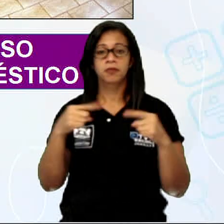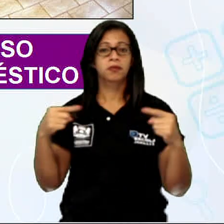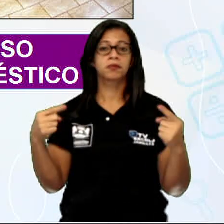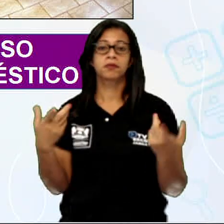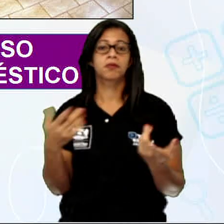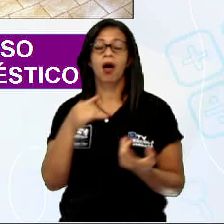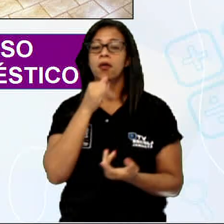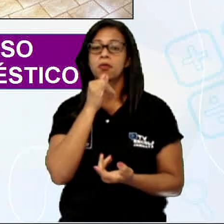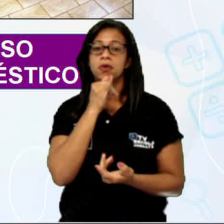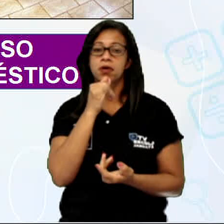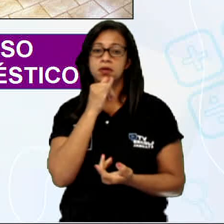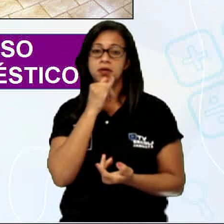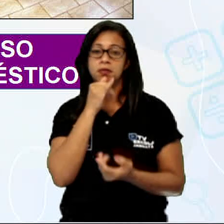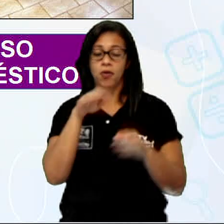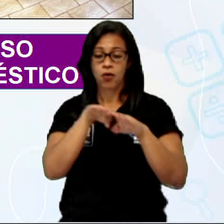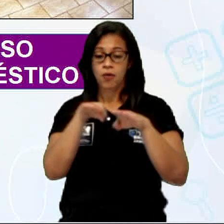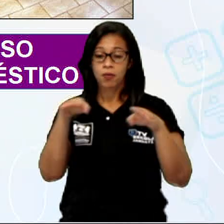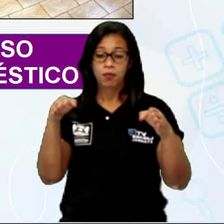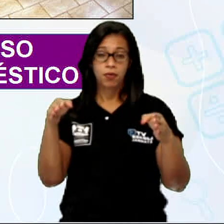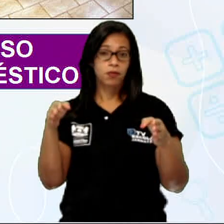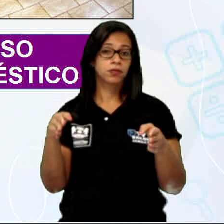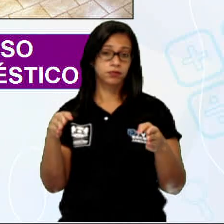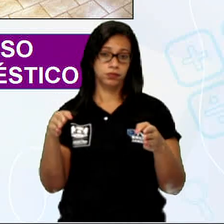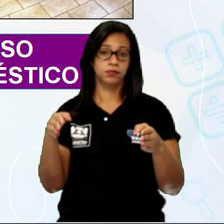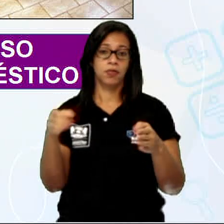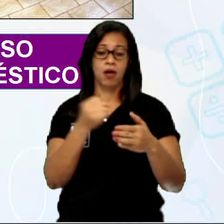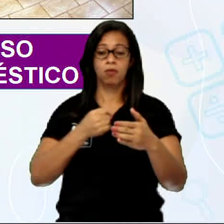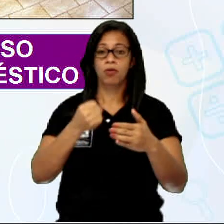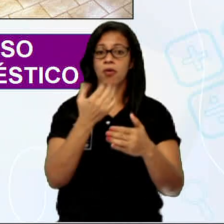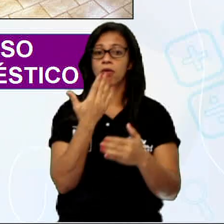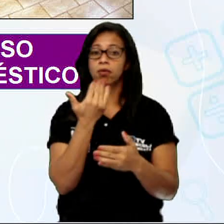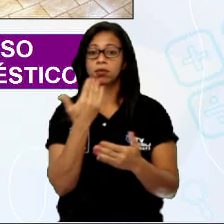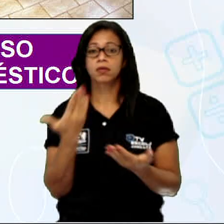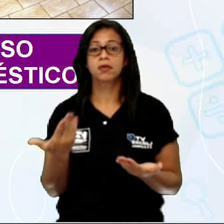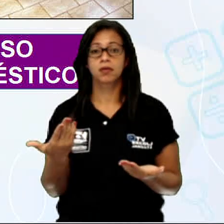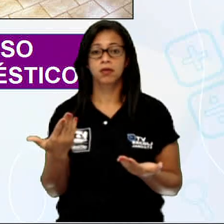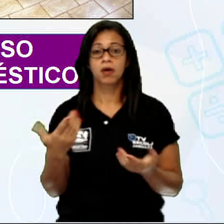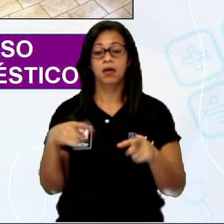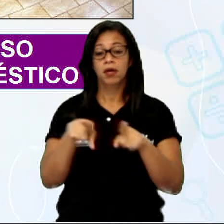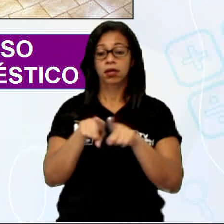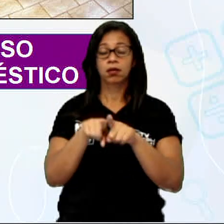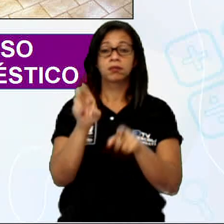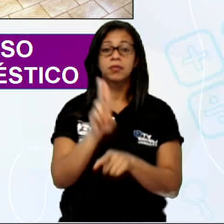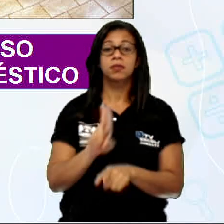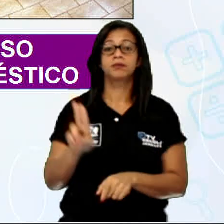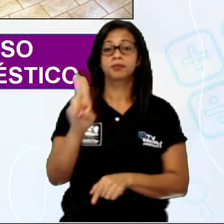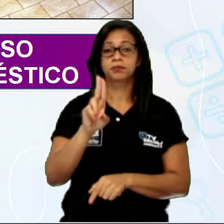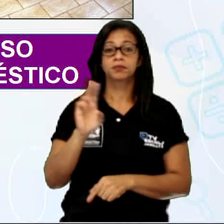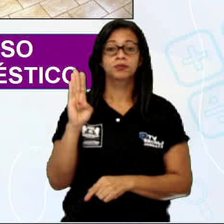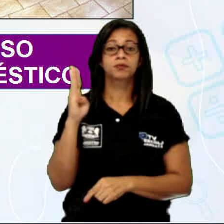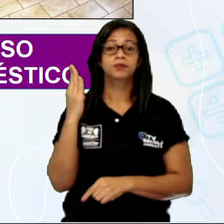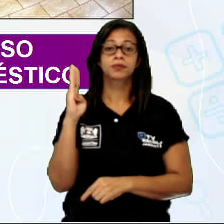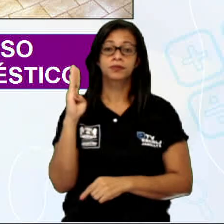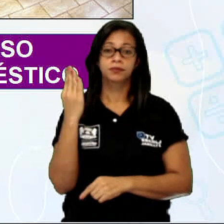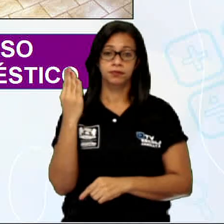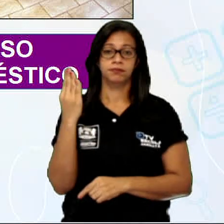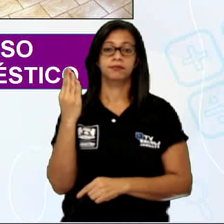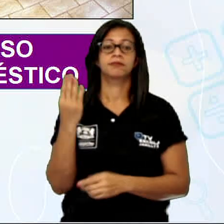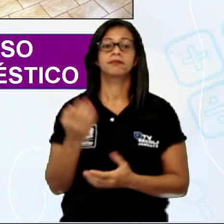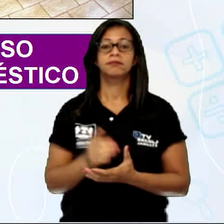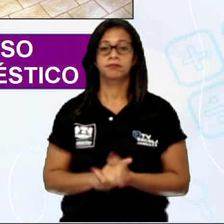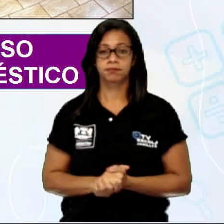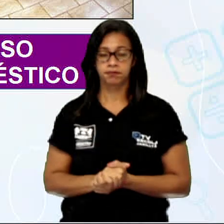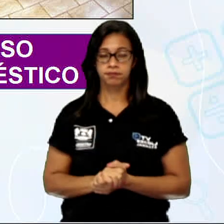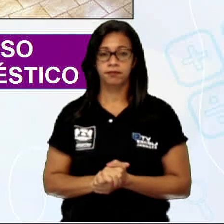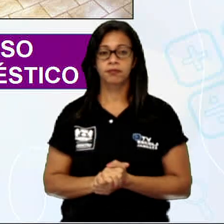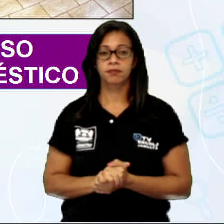cozinha, balcões de cozinha, né? E louças também de banheiros, né? O granito ele é bem